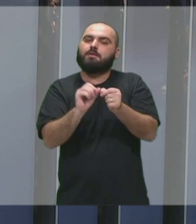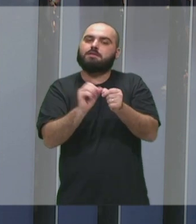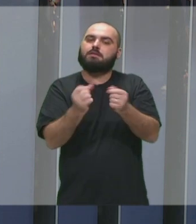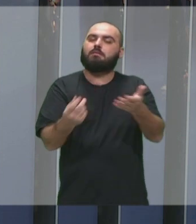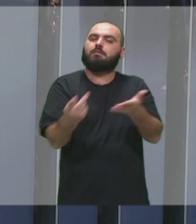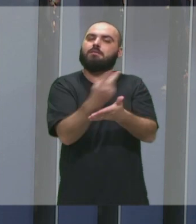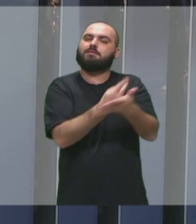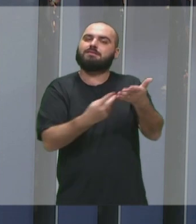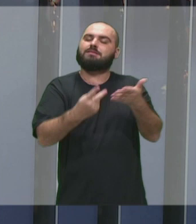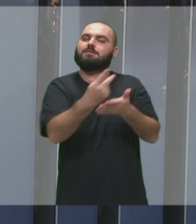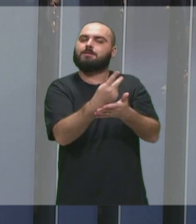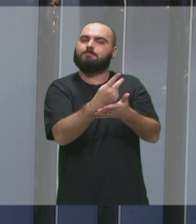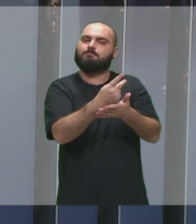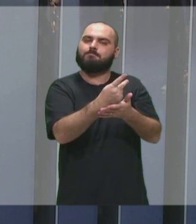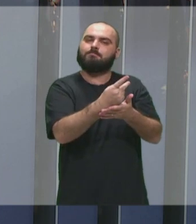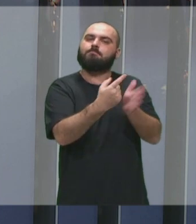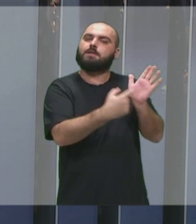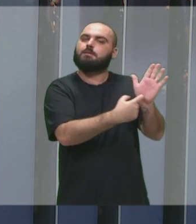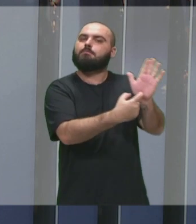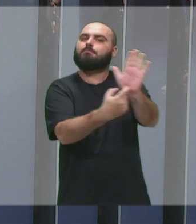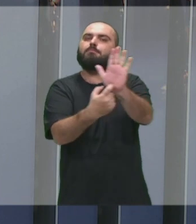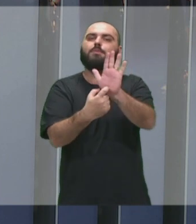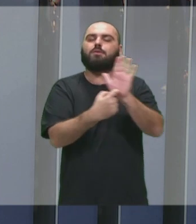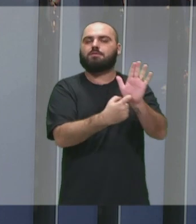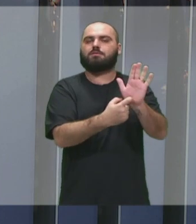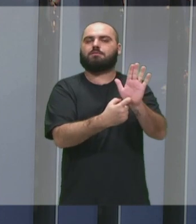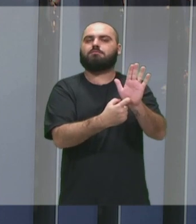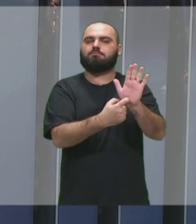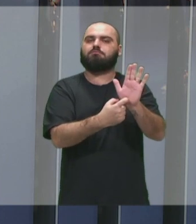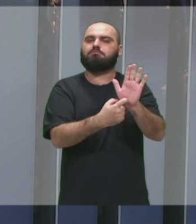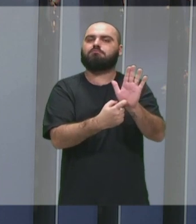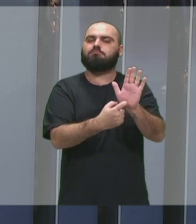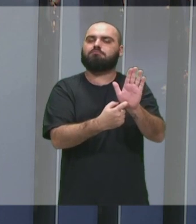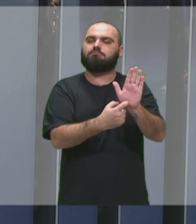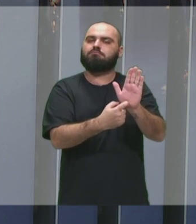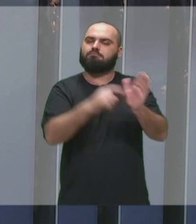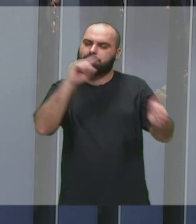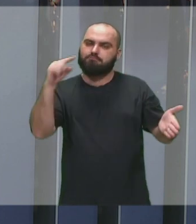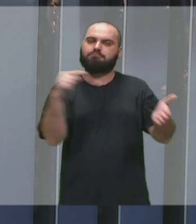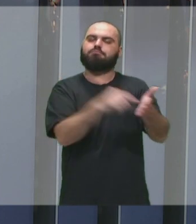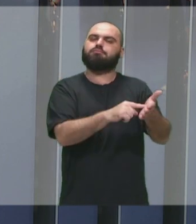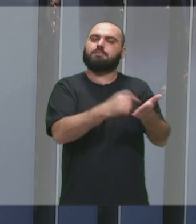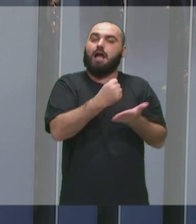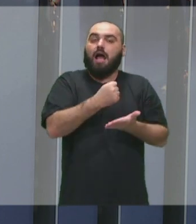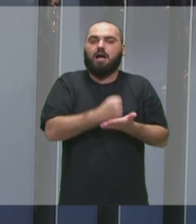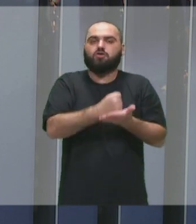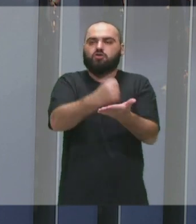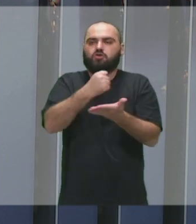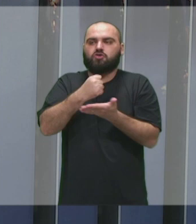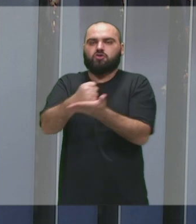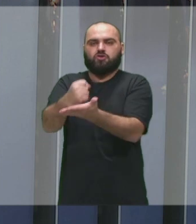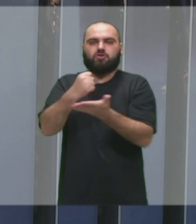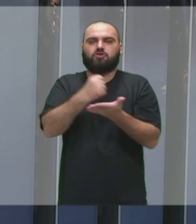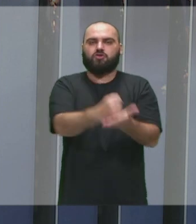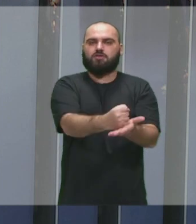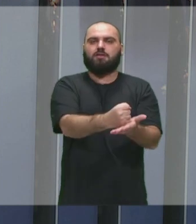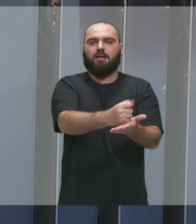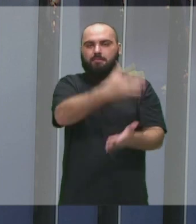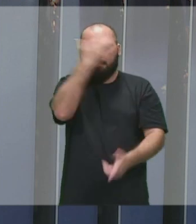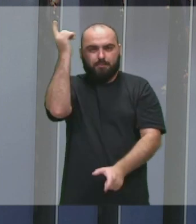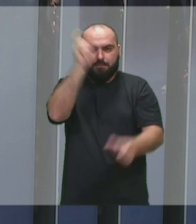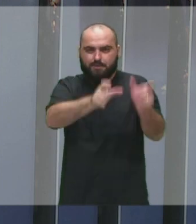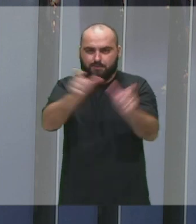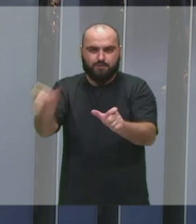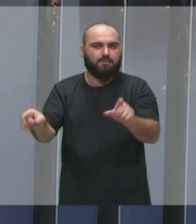essas obras que denunciam e que estão aí para ajudar que as pessoas possam também expor as